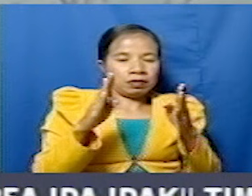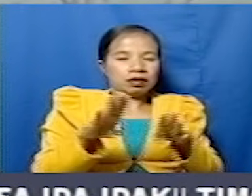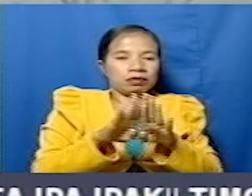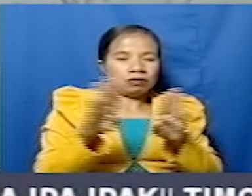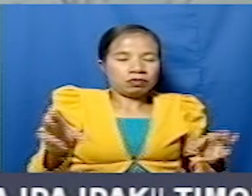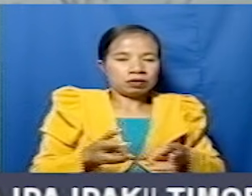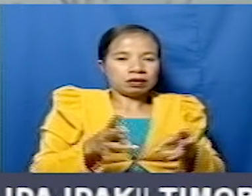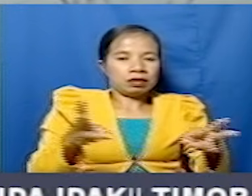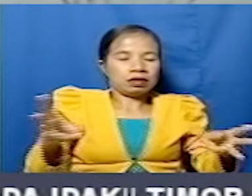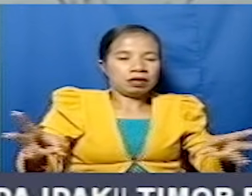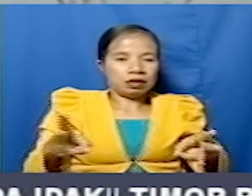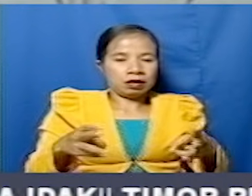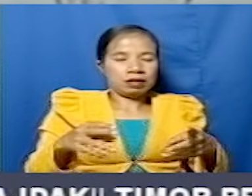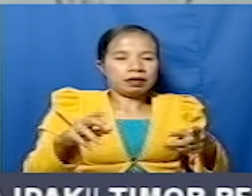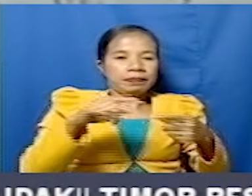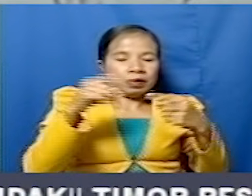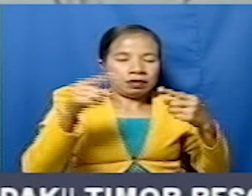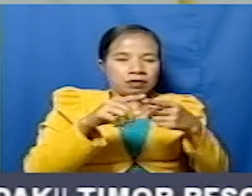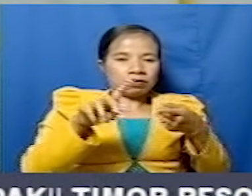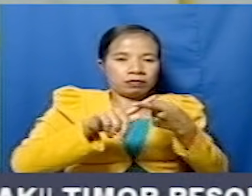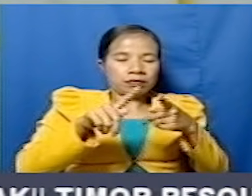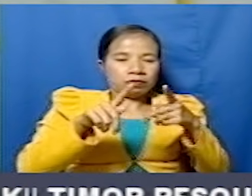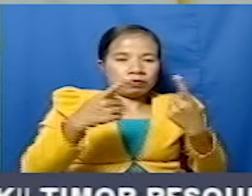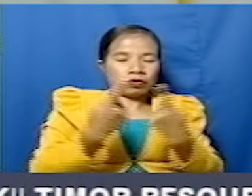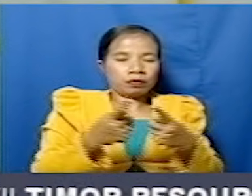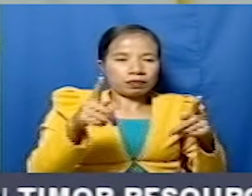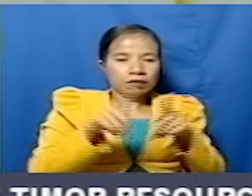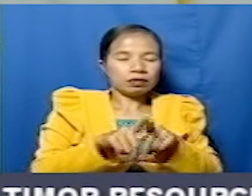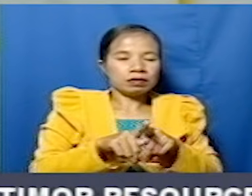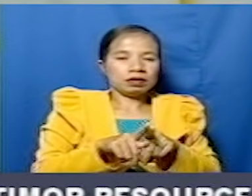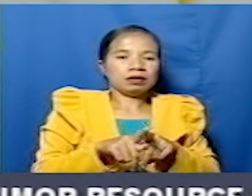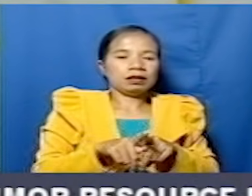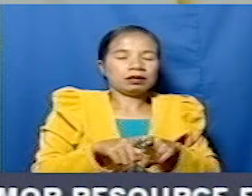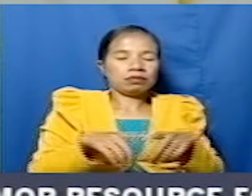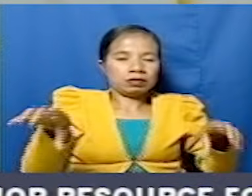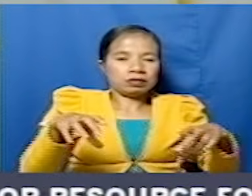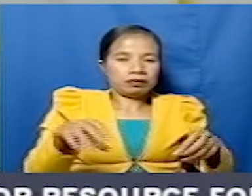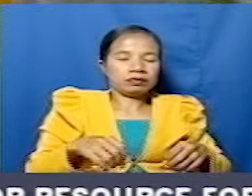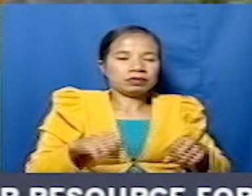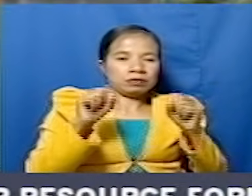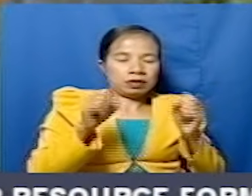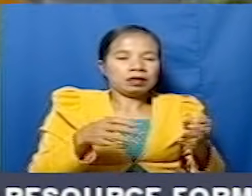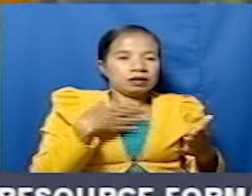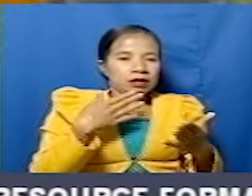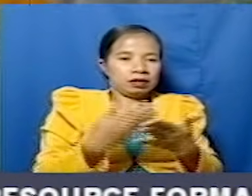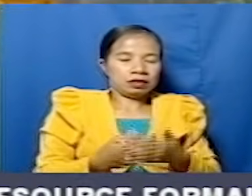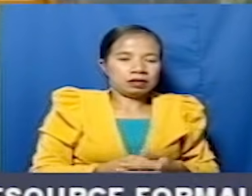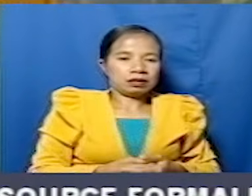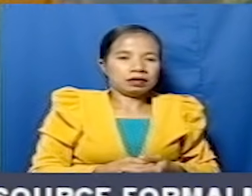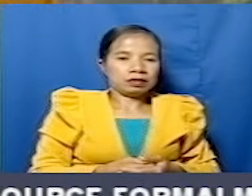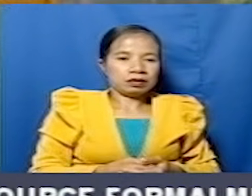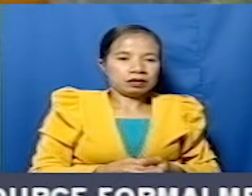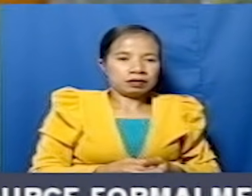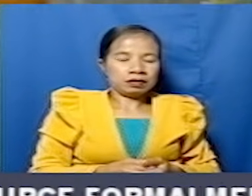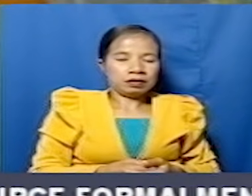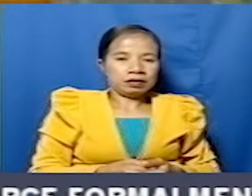nebe atu pura mina nebe lehetan suseso e durante ia ilaran ita bosre iha na esperansa katak deposito